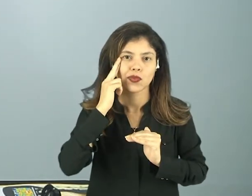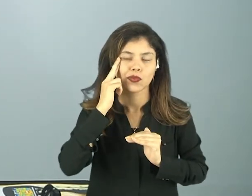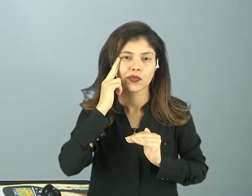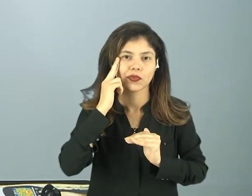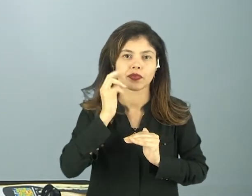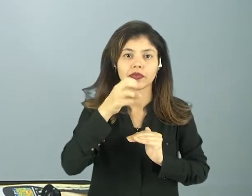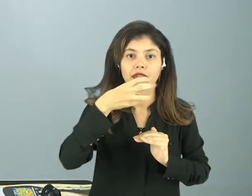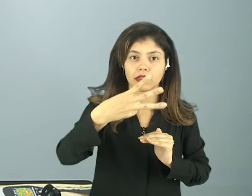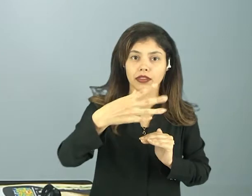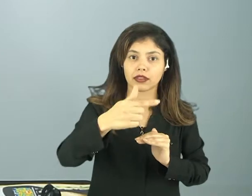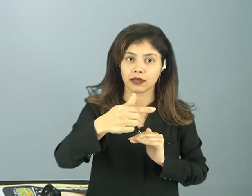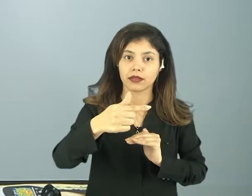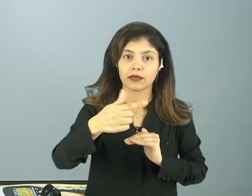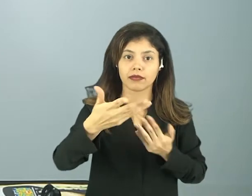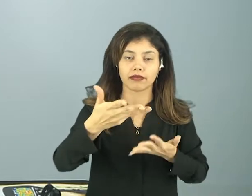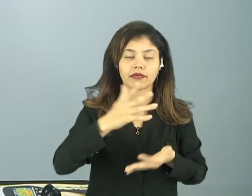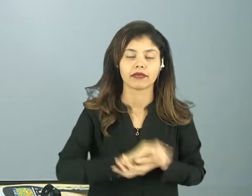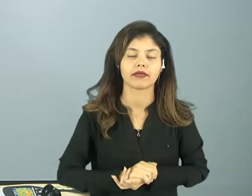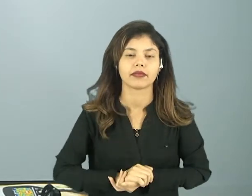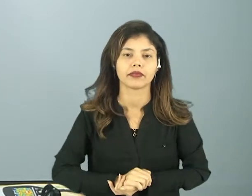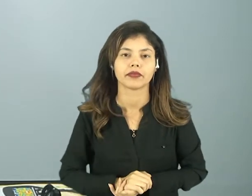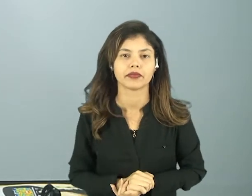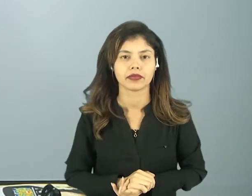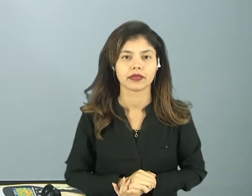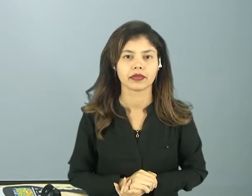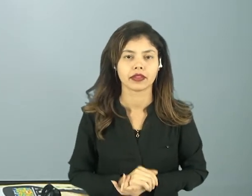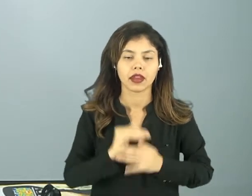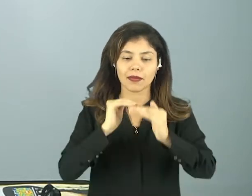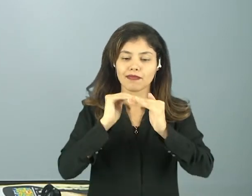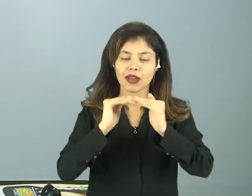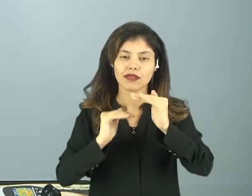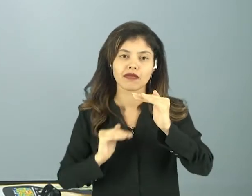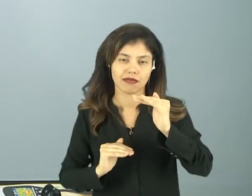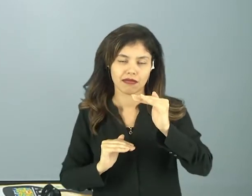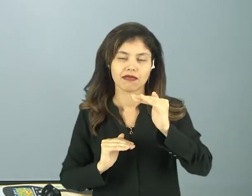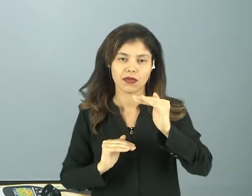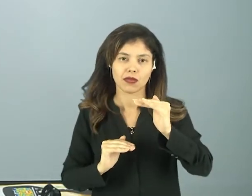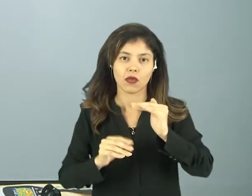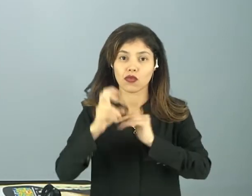é 37. Então, ela teria que baixar esse